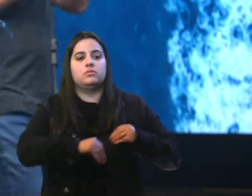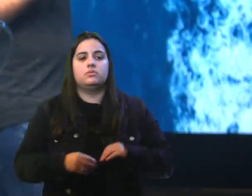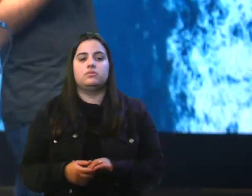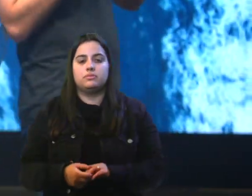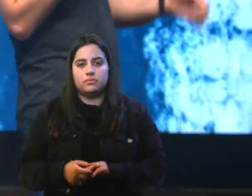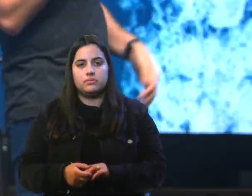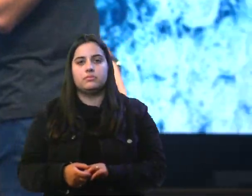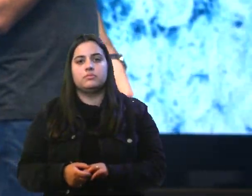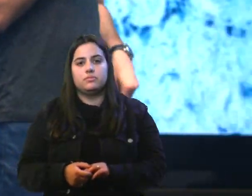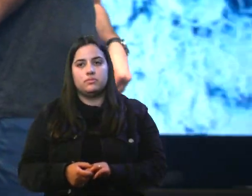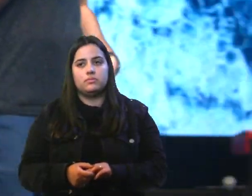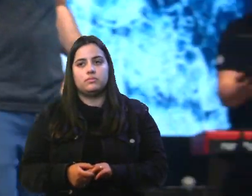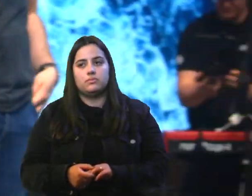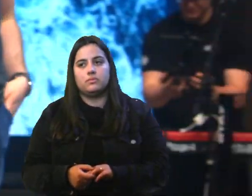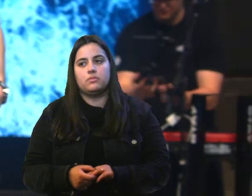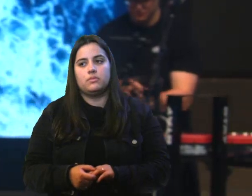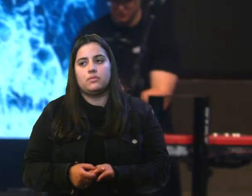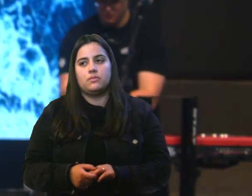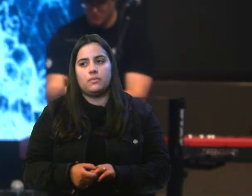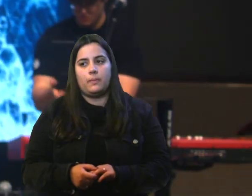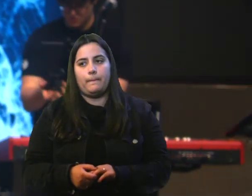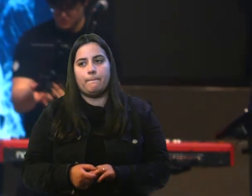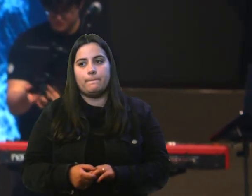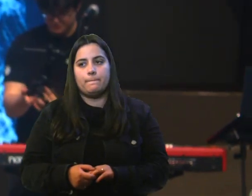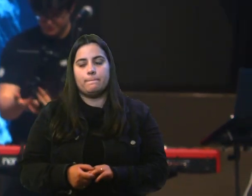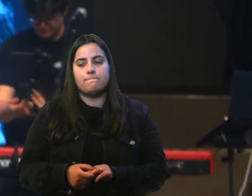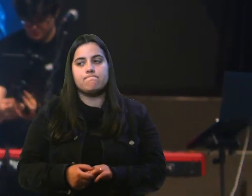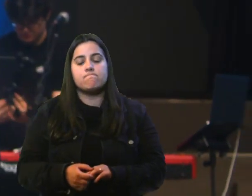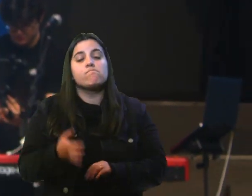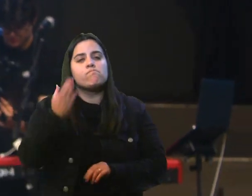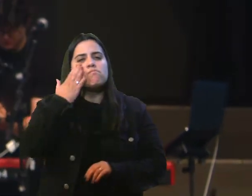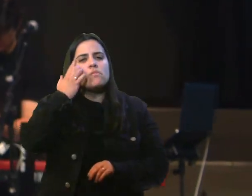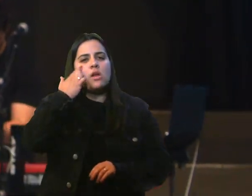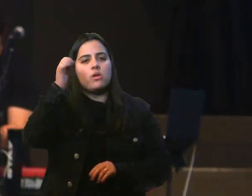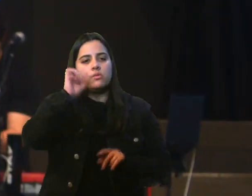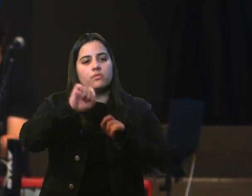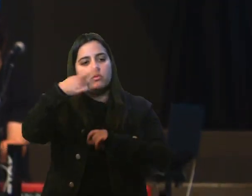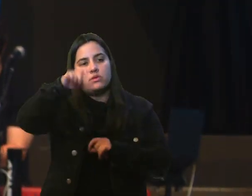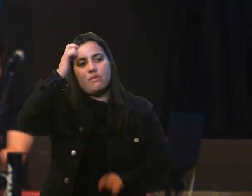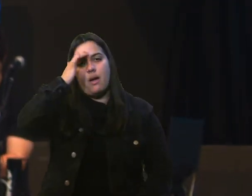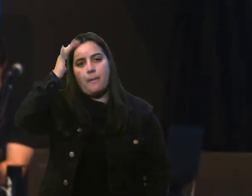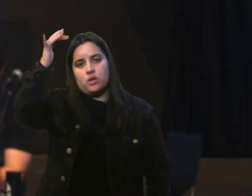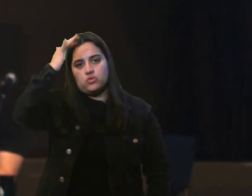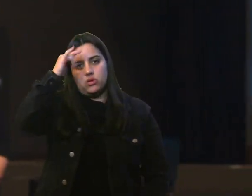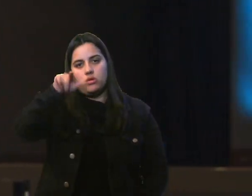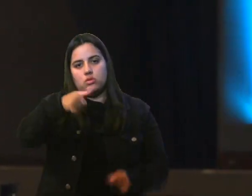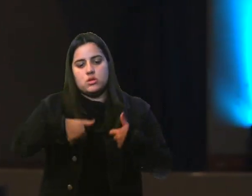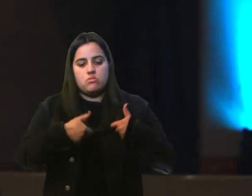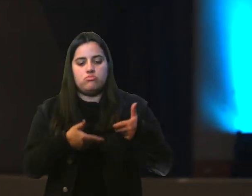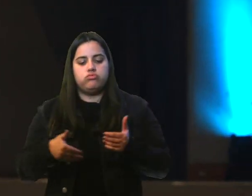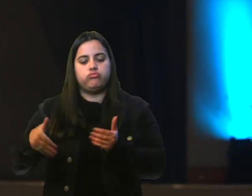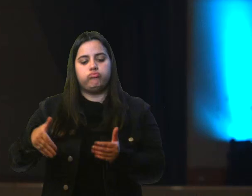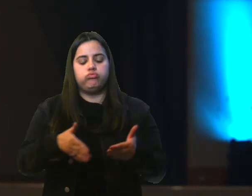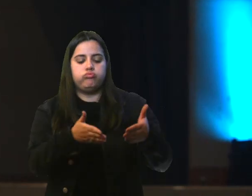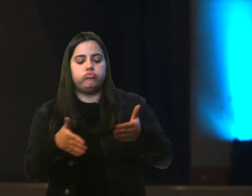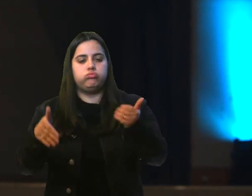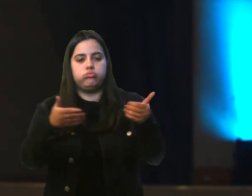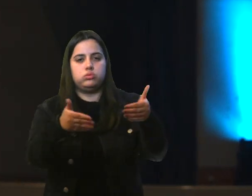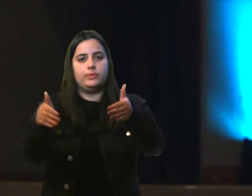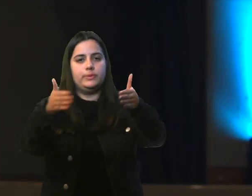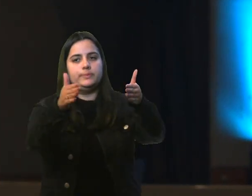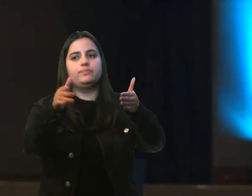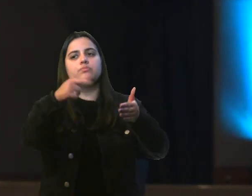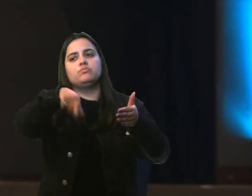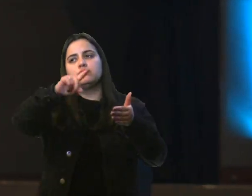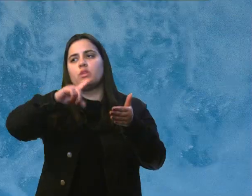ideia é você imaginar que... Imagina que você está numa estrada, tá? Você está